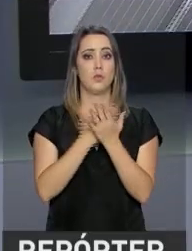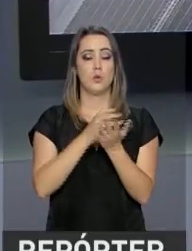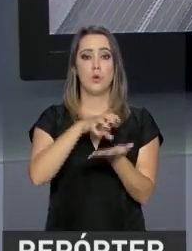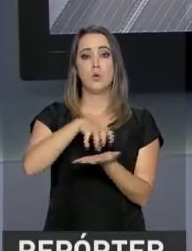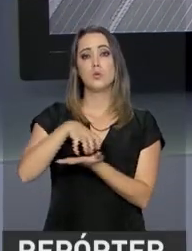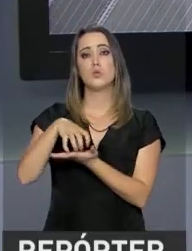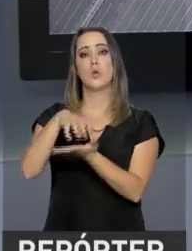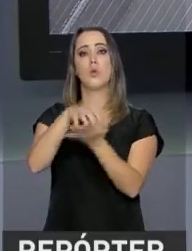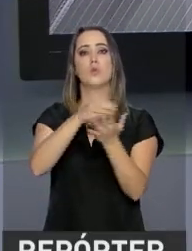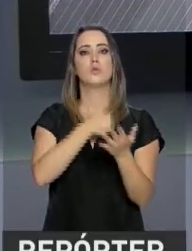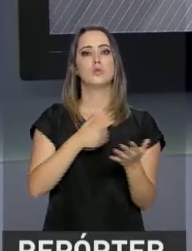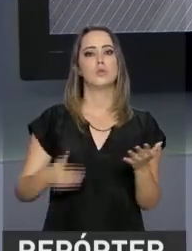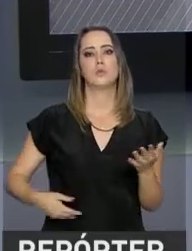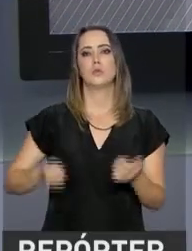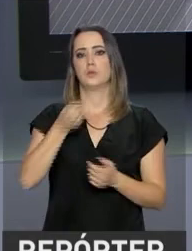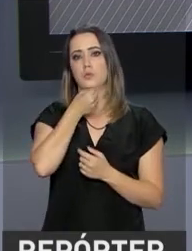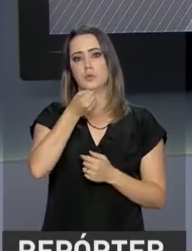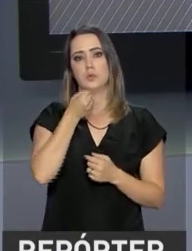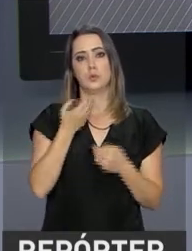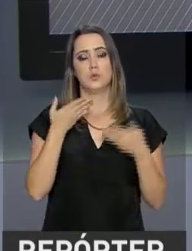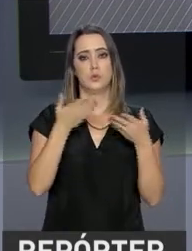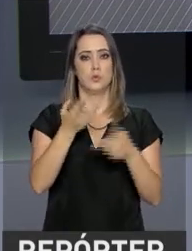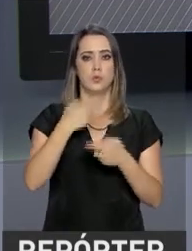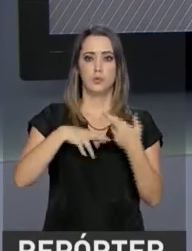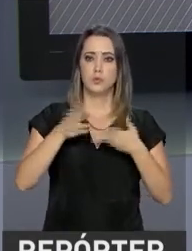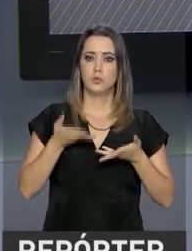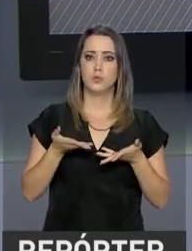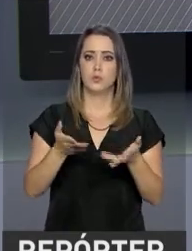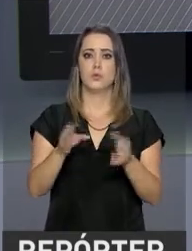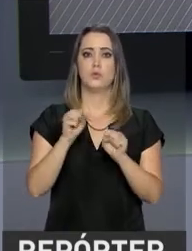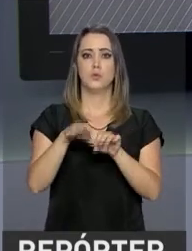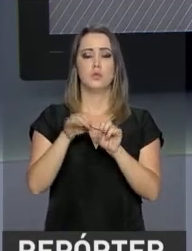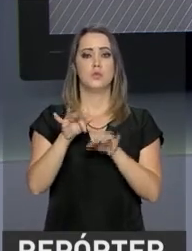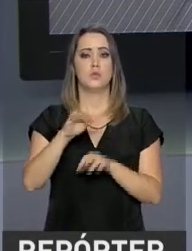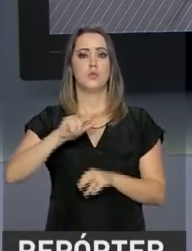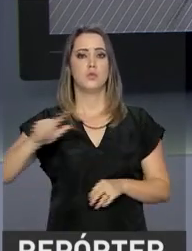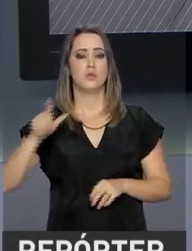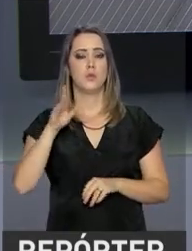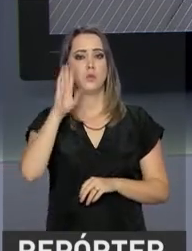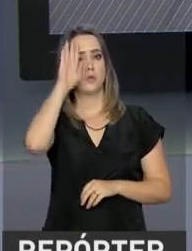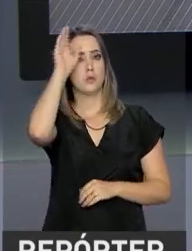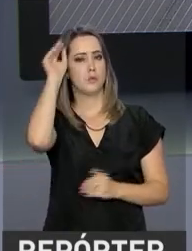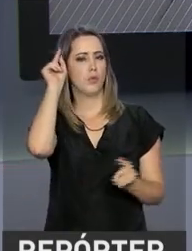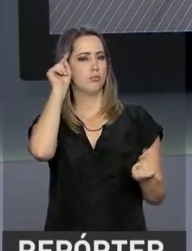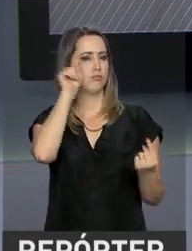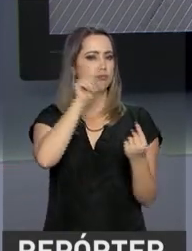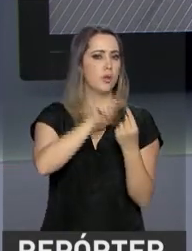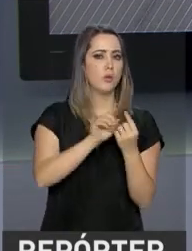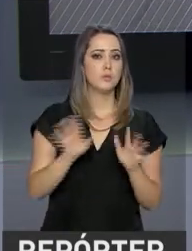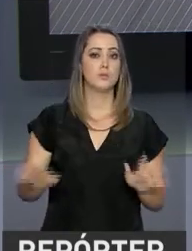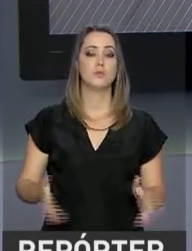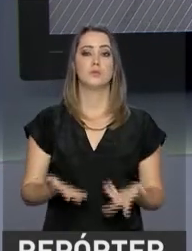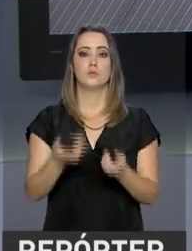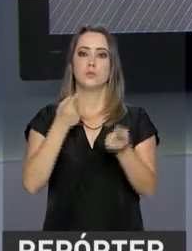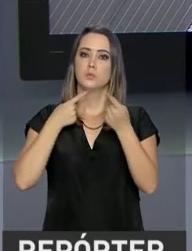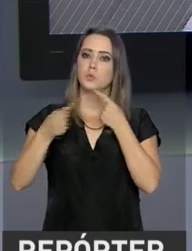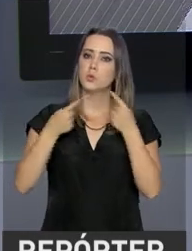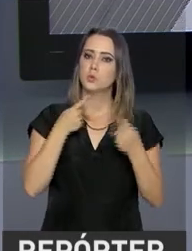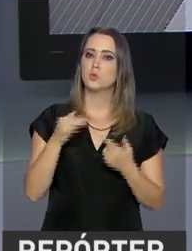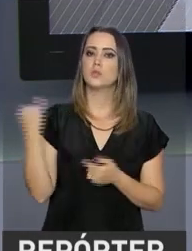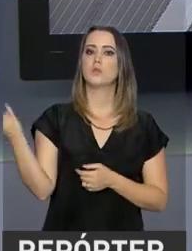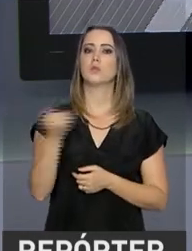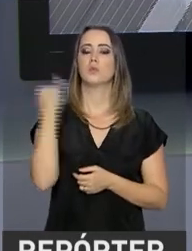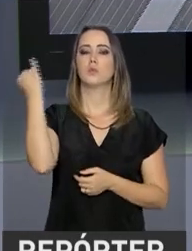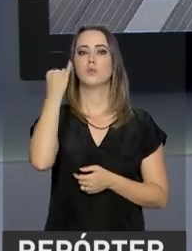órgãos públicos e jornalistas podem concorrer a uma premiação sobre educação fiscal o principal objetivo é incentivar a discussão sobre a